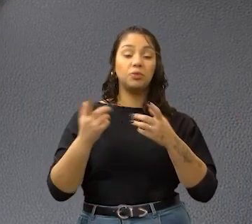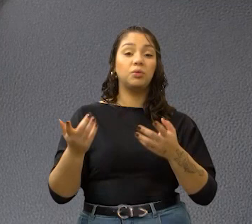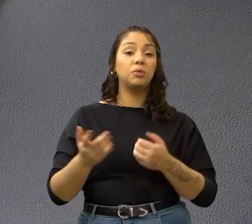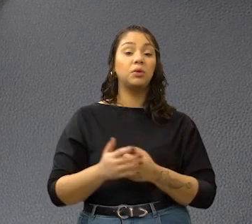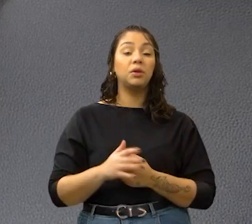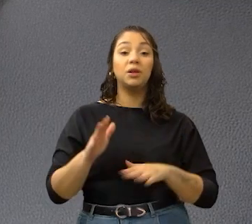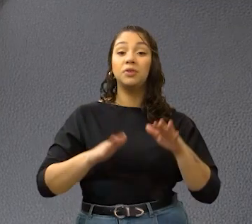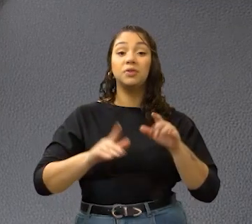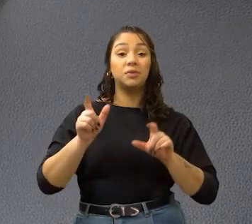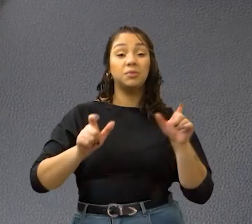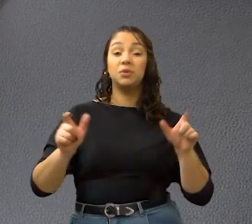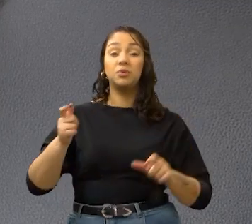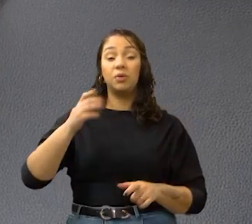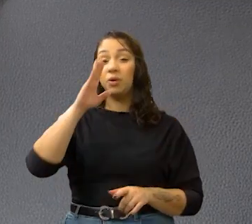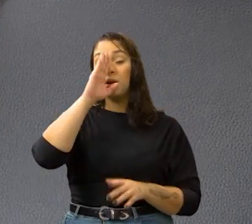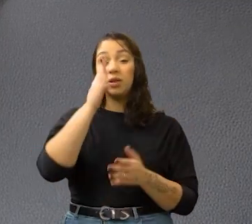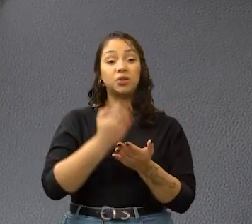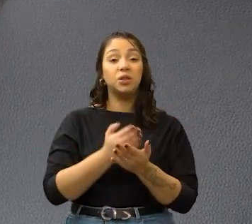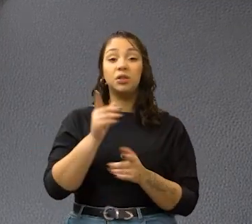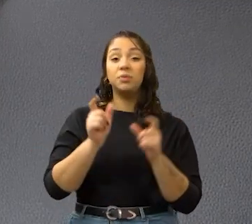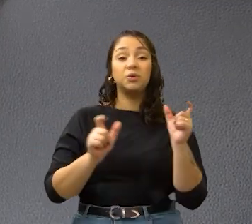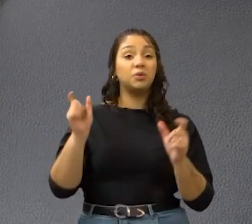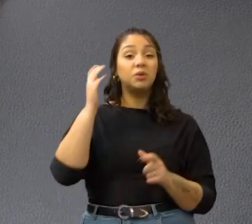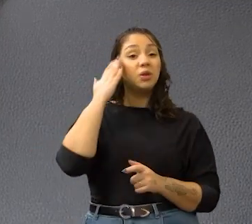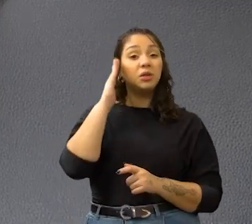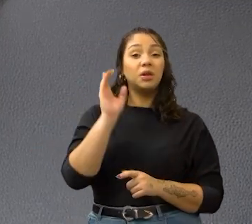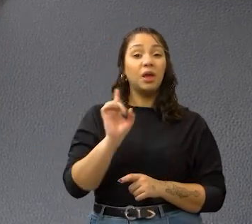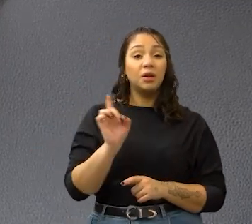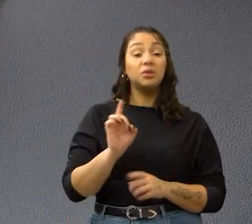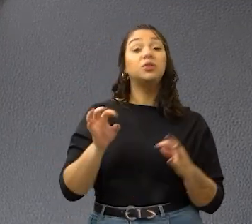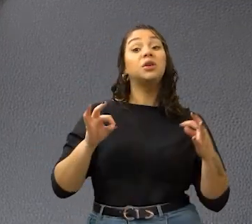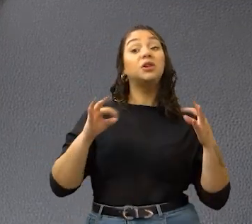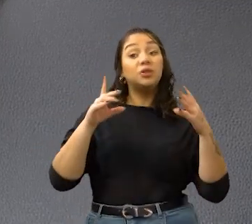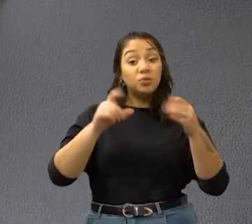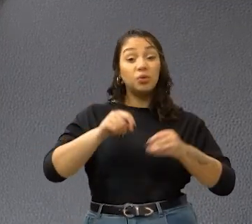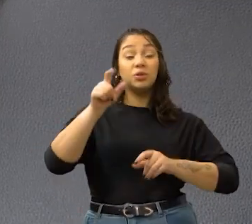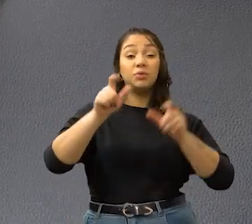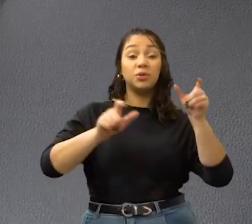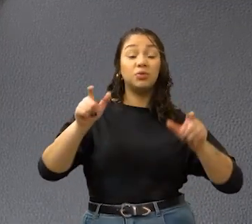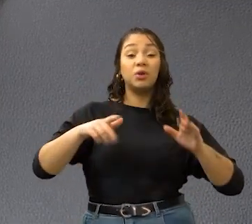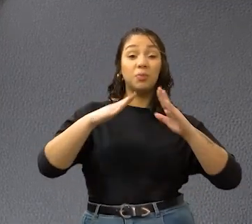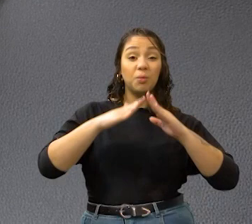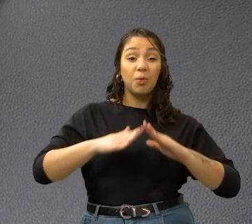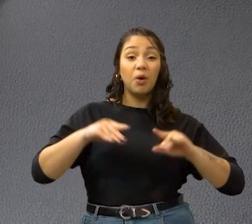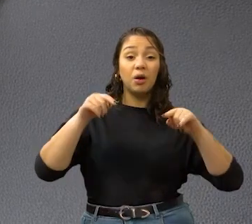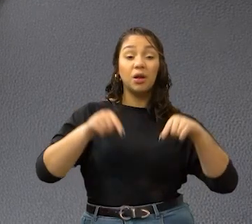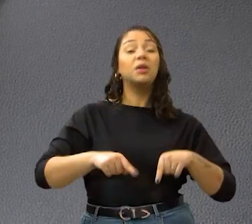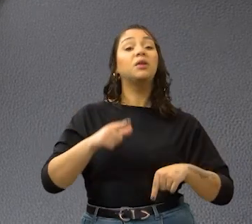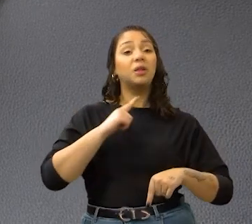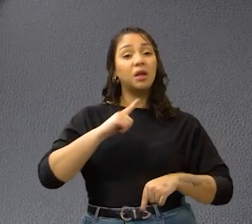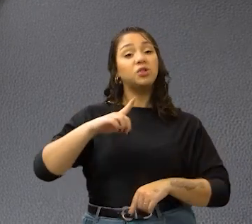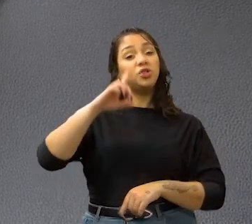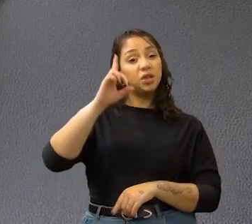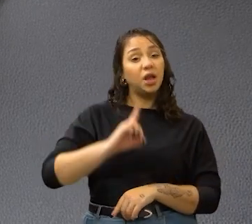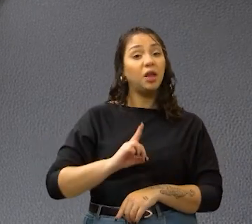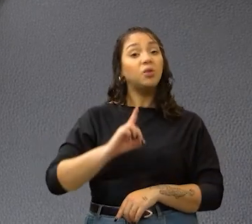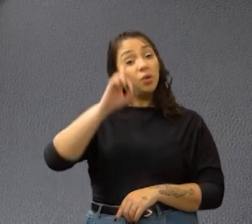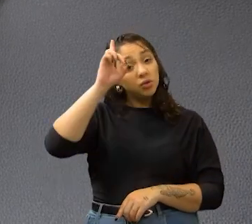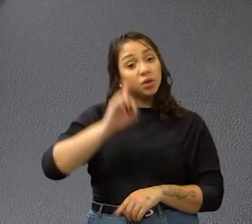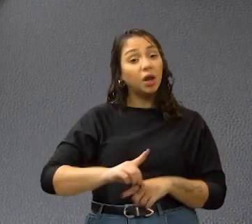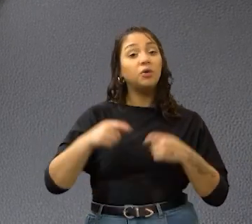aí e muitas pessoas não acreditam, né? Não entendem que todo munícipe tem os seus direitos e eles precisam ser